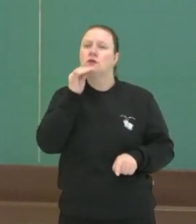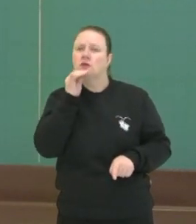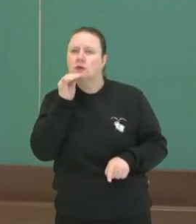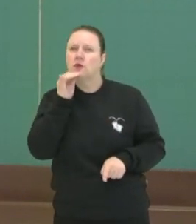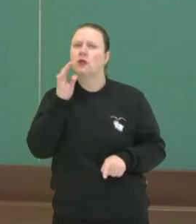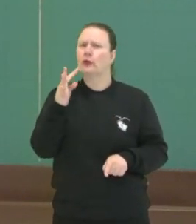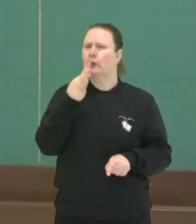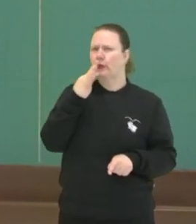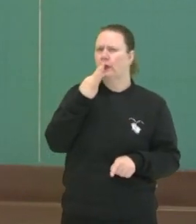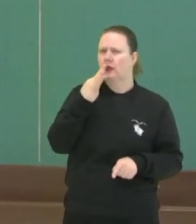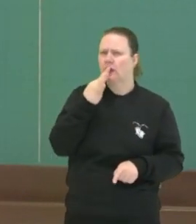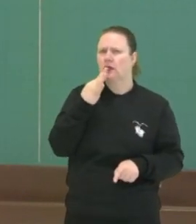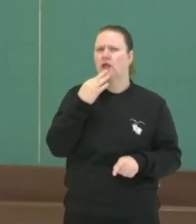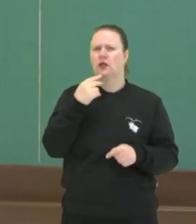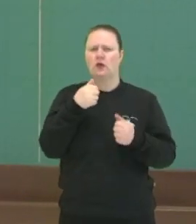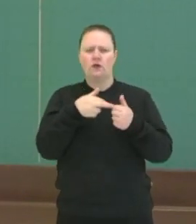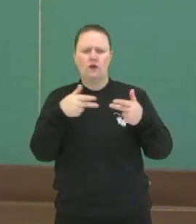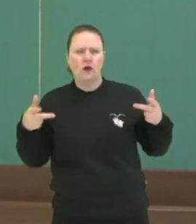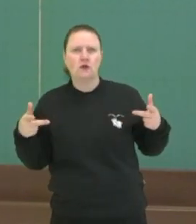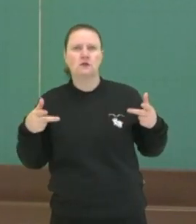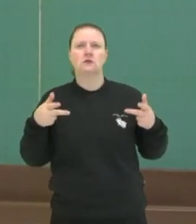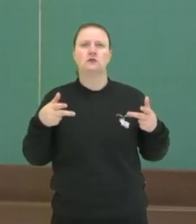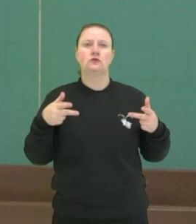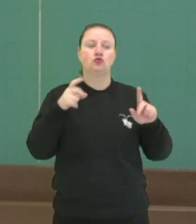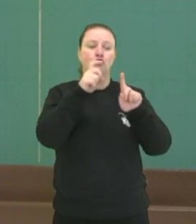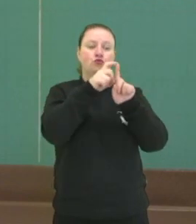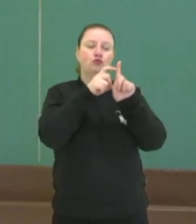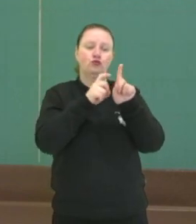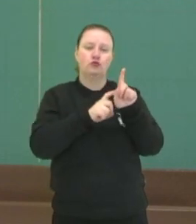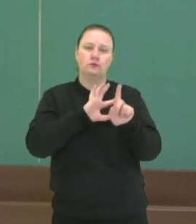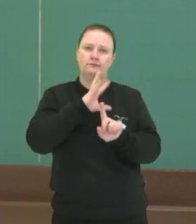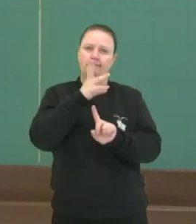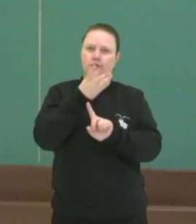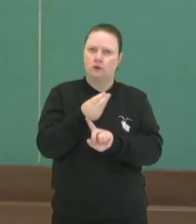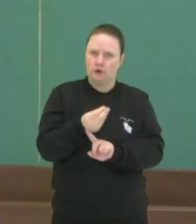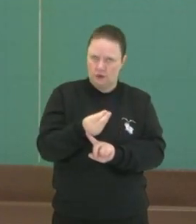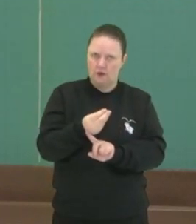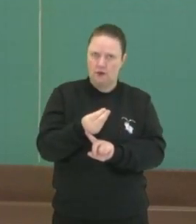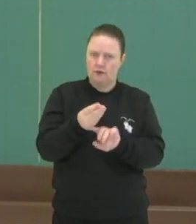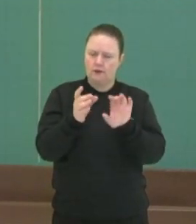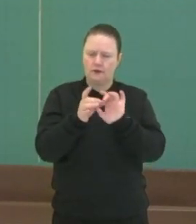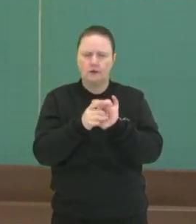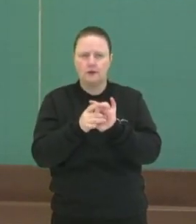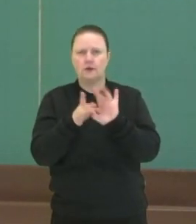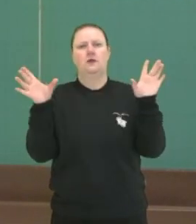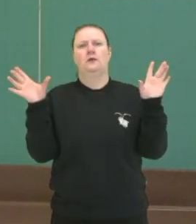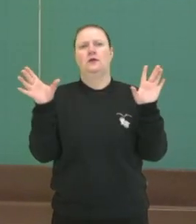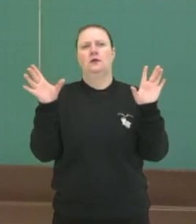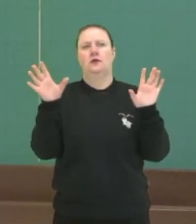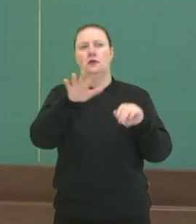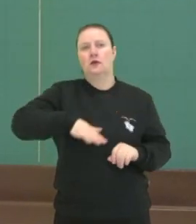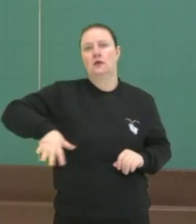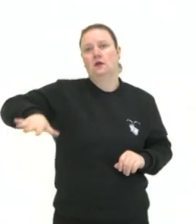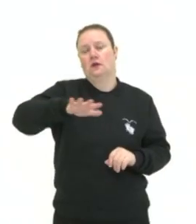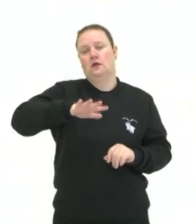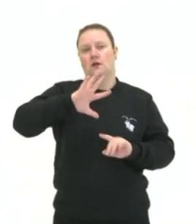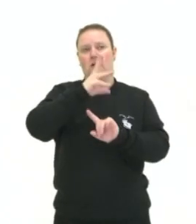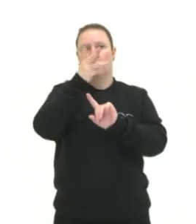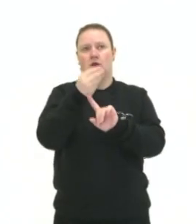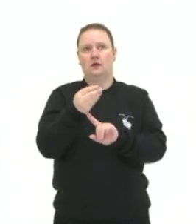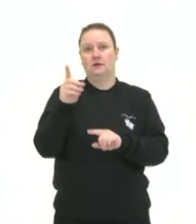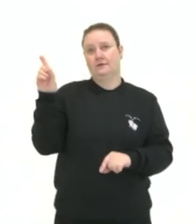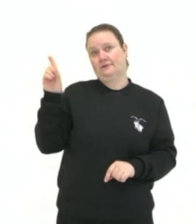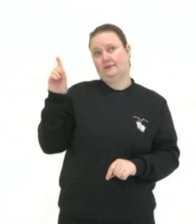conheceu o fauvismo, conheceu o dadaísmo, só que ele entrou no surrealismo e dava essa liberdade para a arte. E nós temos aqui a obra dele, a